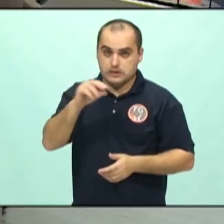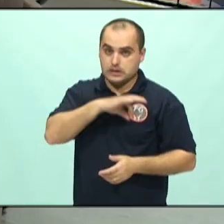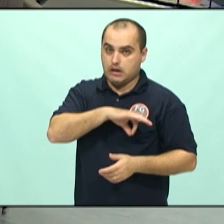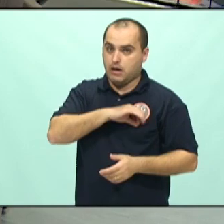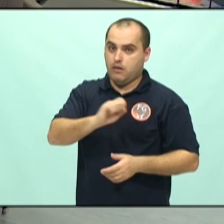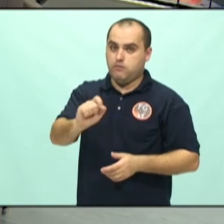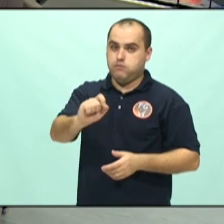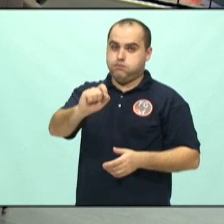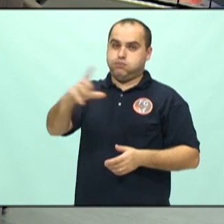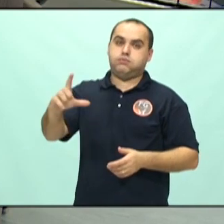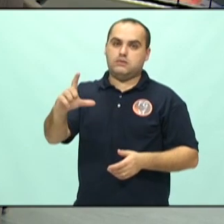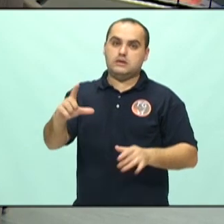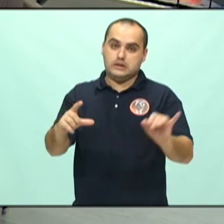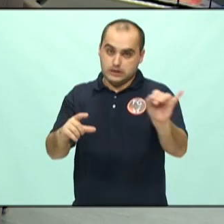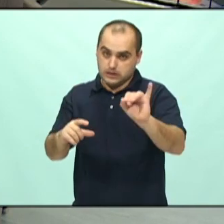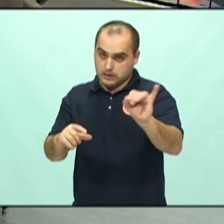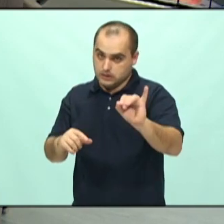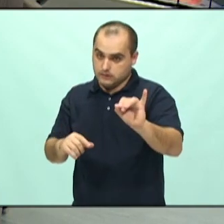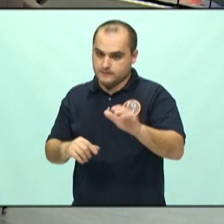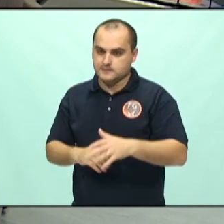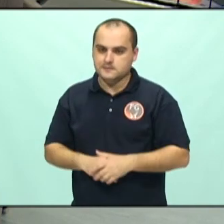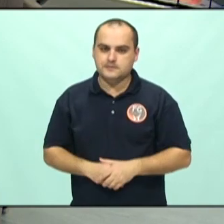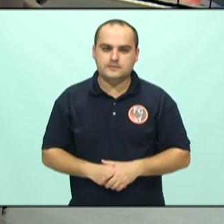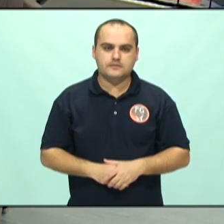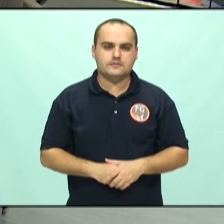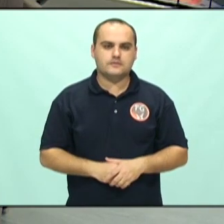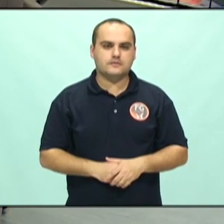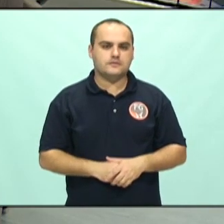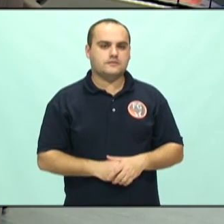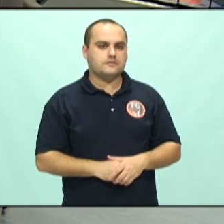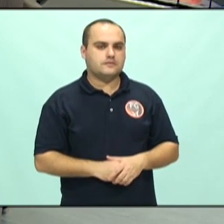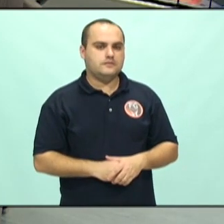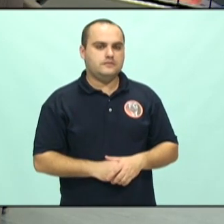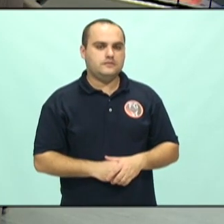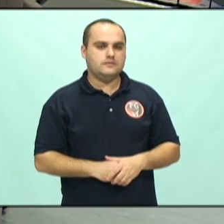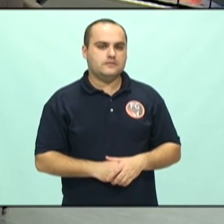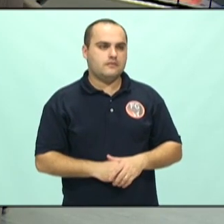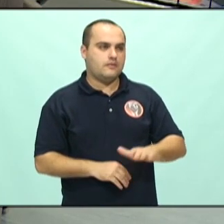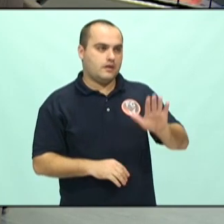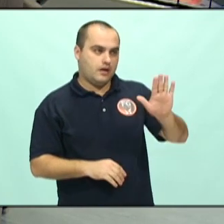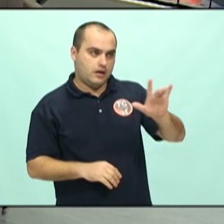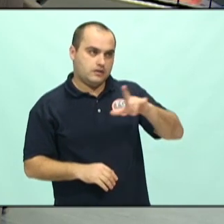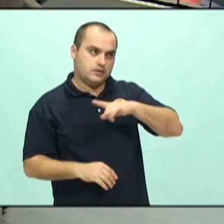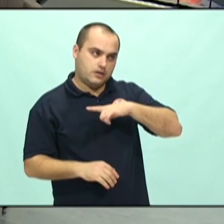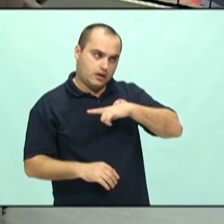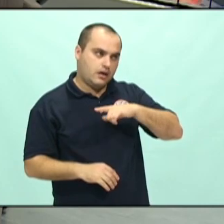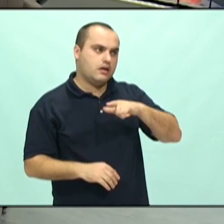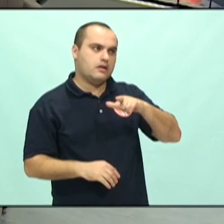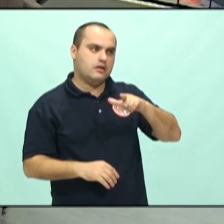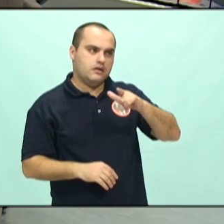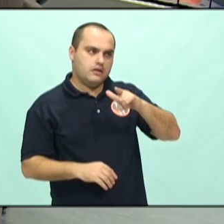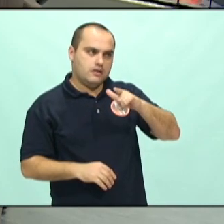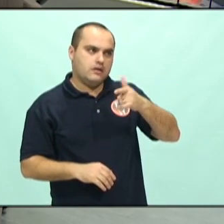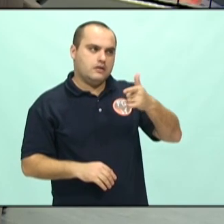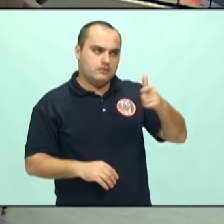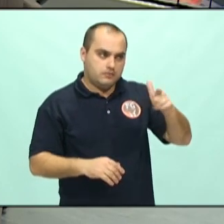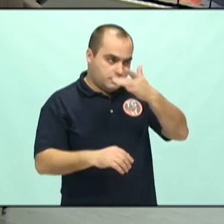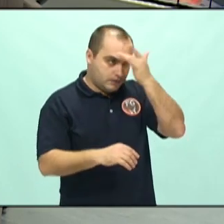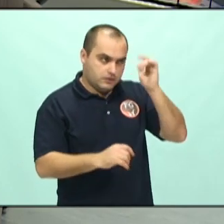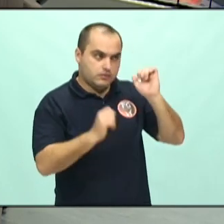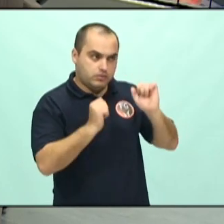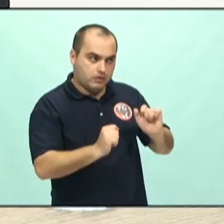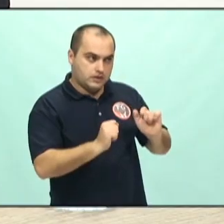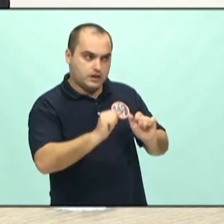salariais, dá o exemplo Itajaí. Ou seja, não é possível negar abusos e excessos em alguns casos. Nem um pouco, né? Nós